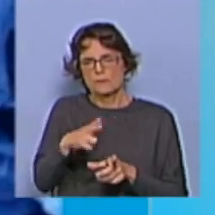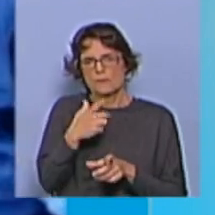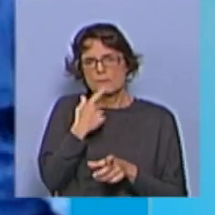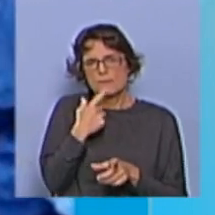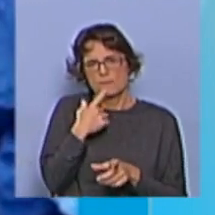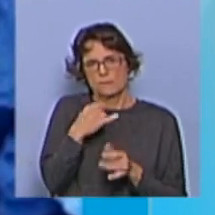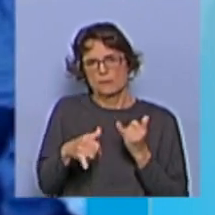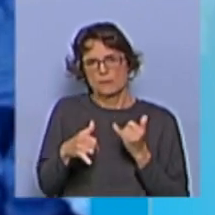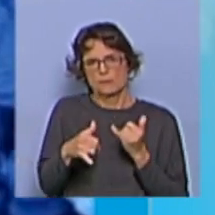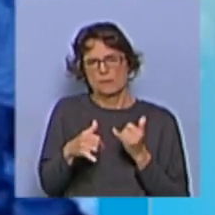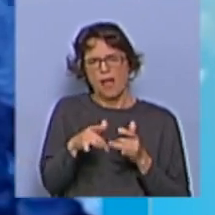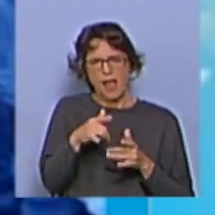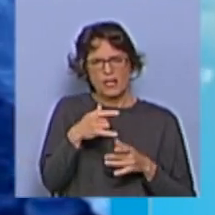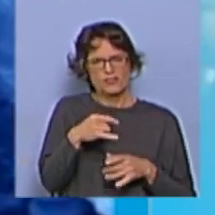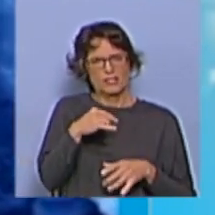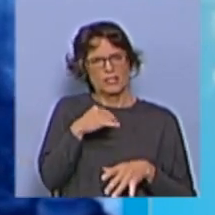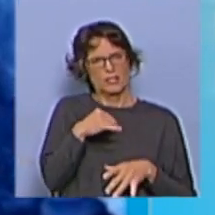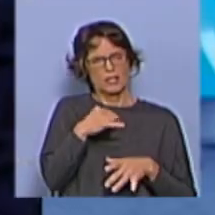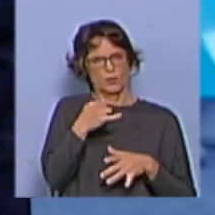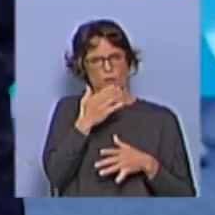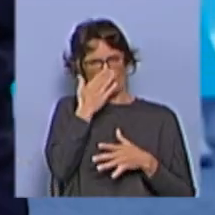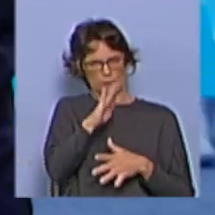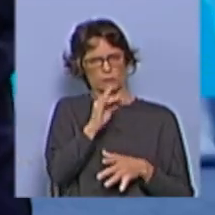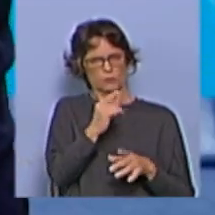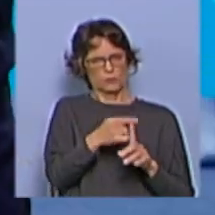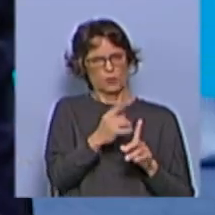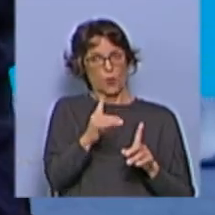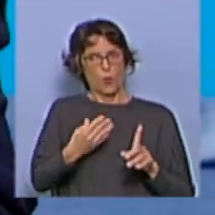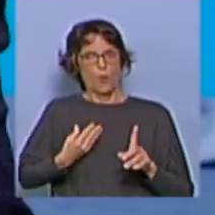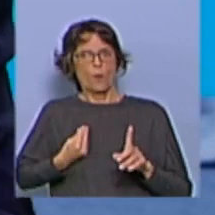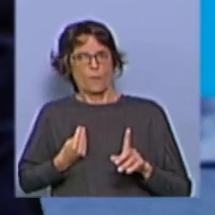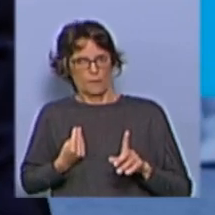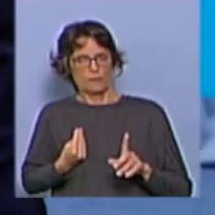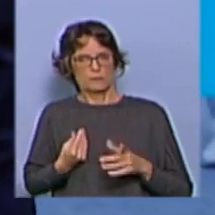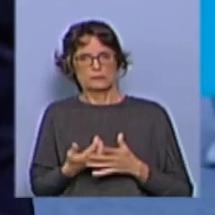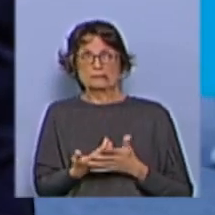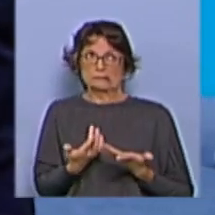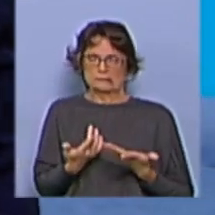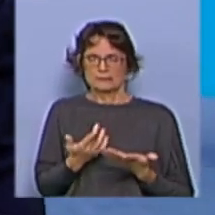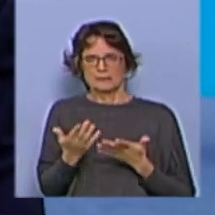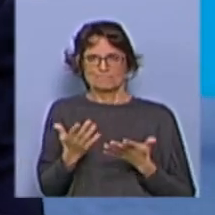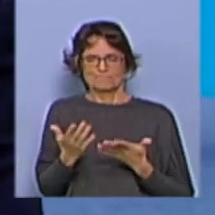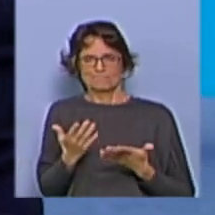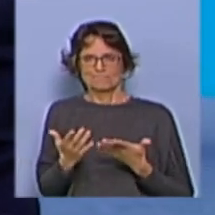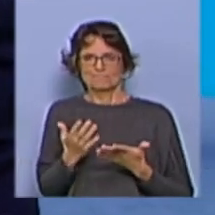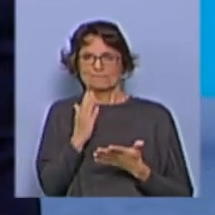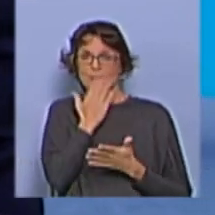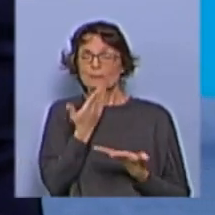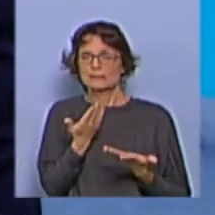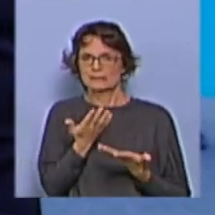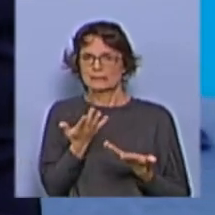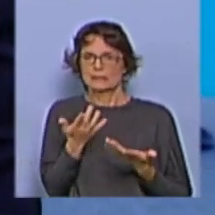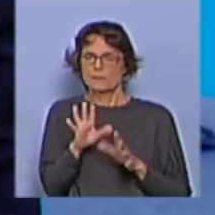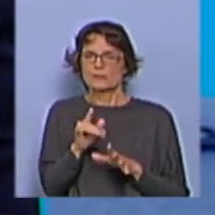Não sei de que cor é o bom senso, é uma velha pergunta que se faz, não é? Sim. É da cor do medo, é uma velha resposta histórica. De que cor é a prudência, não é?